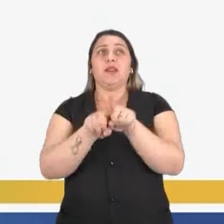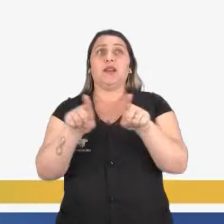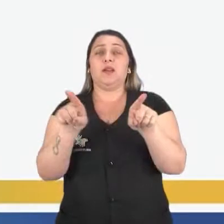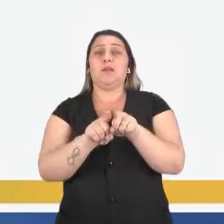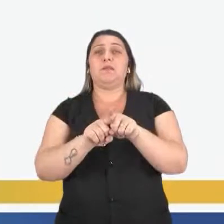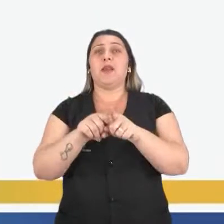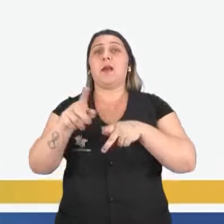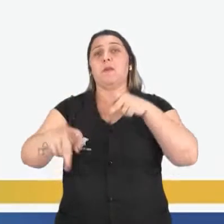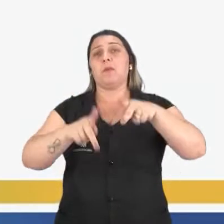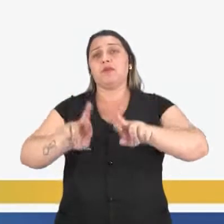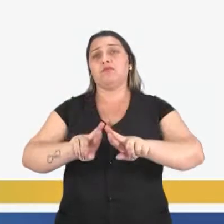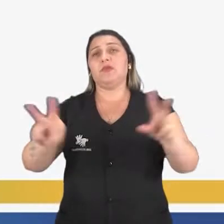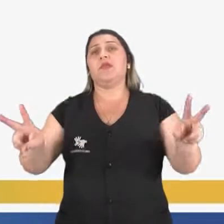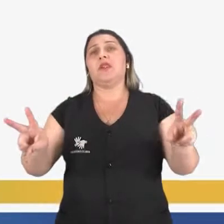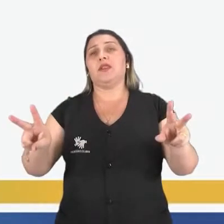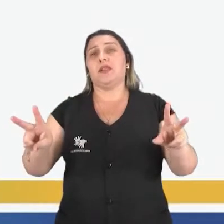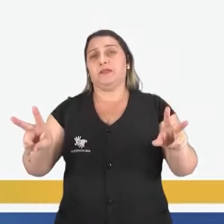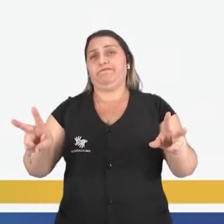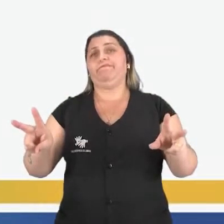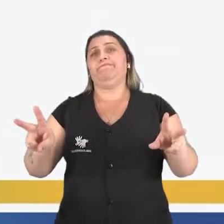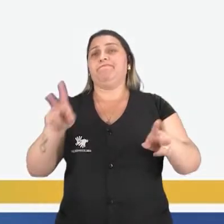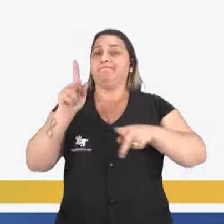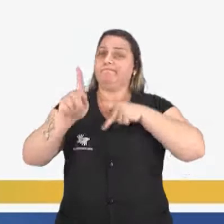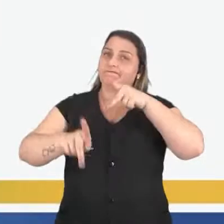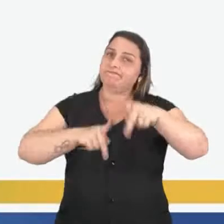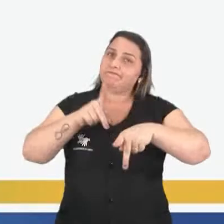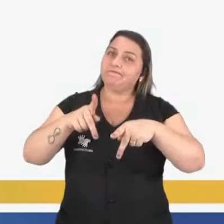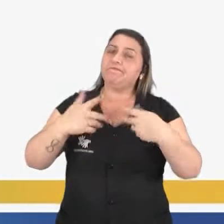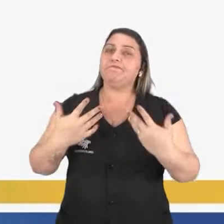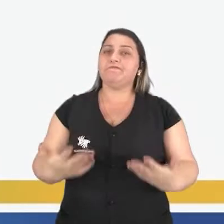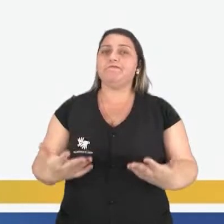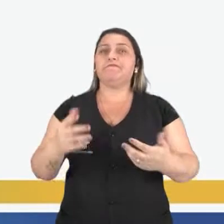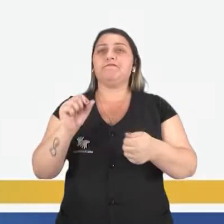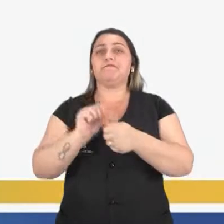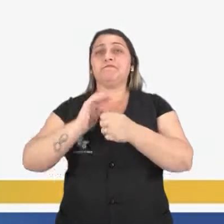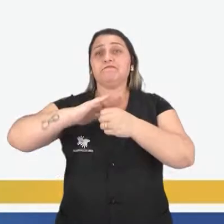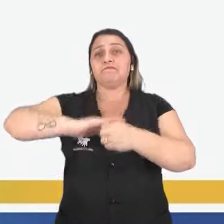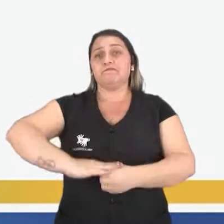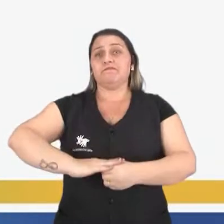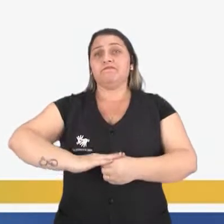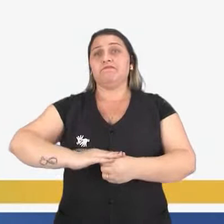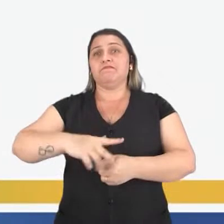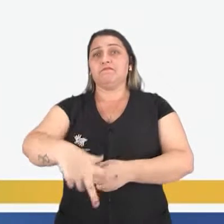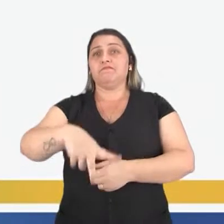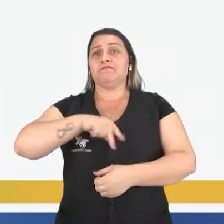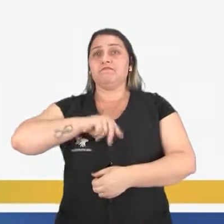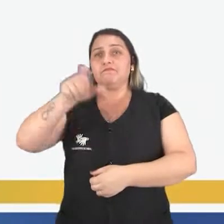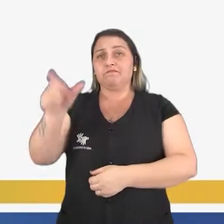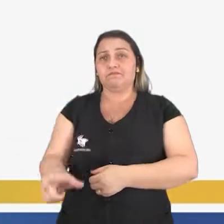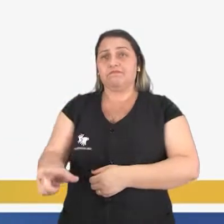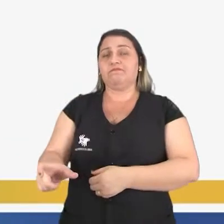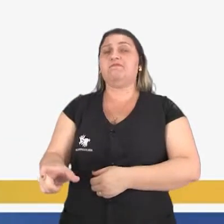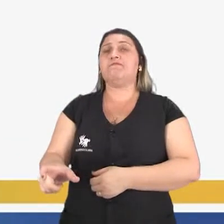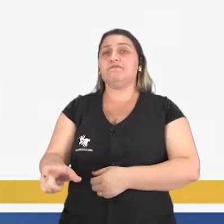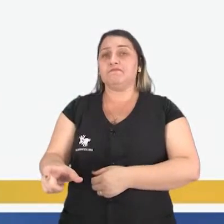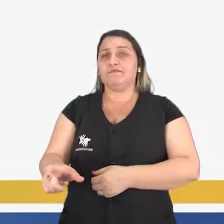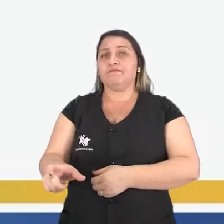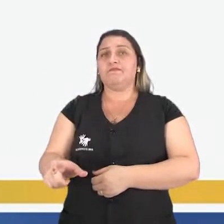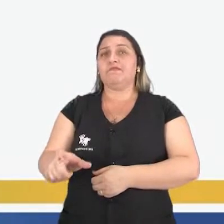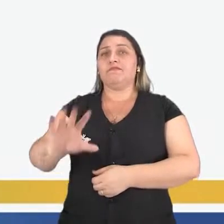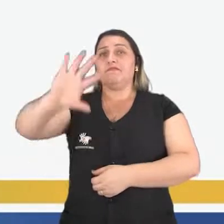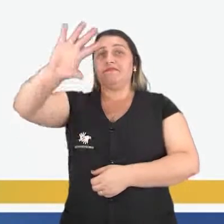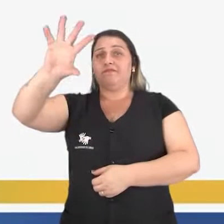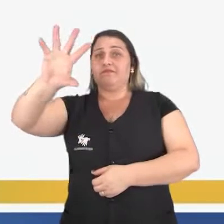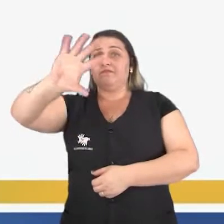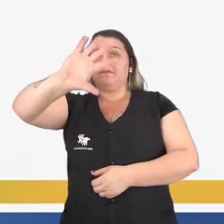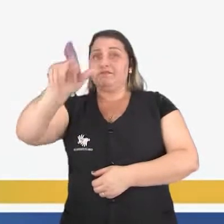a população é diferente, que essa população aí, ela foi colonizada pelos portugueses. Muitos africanos